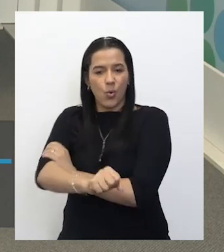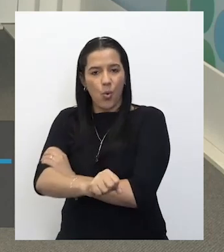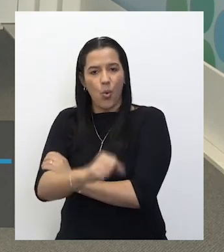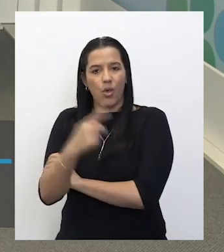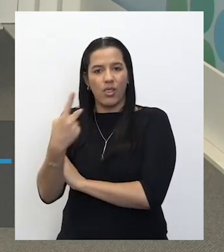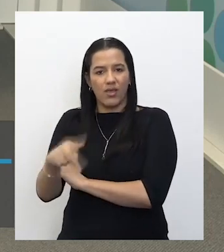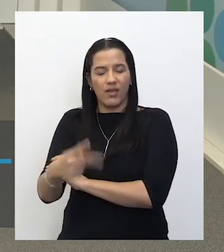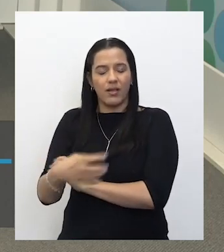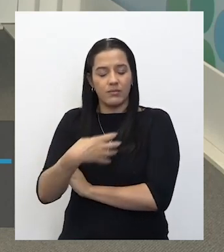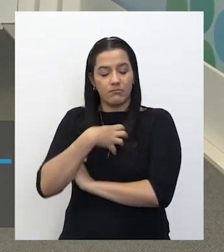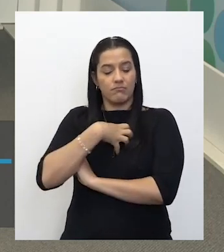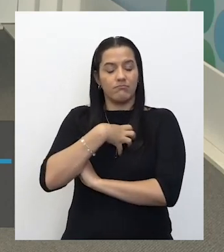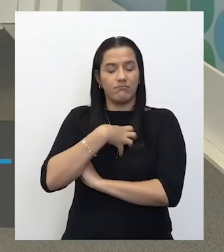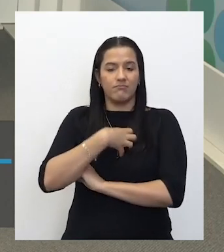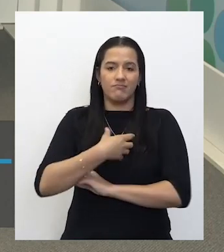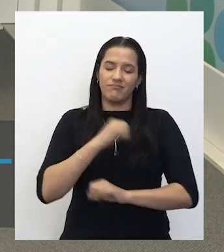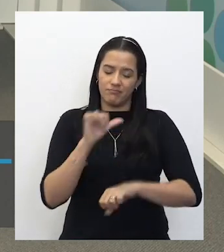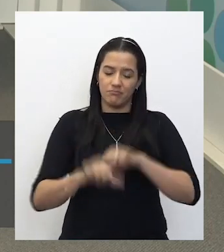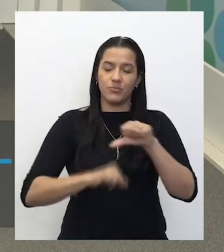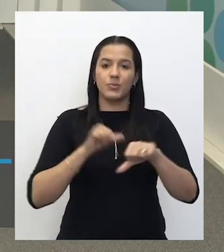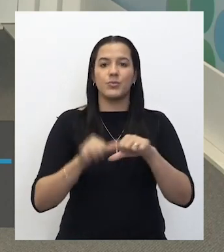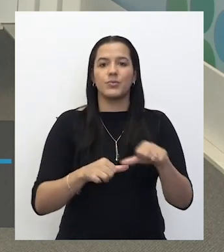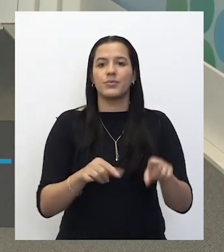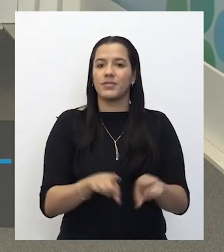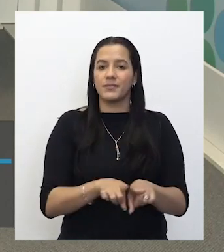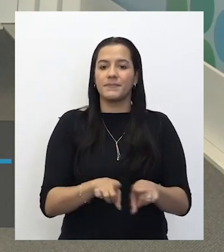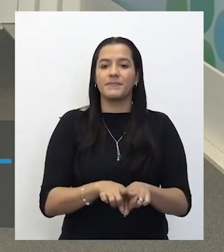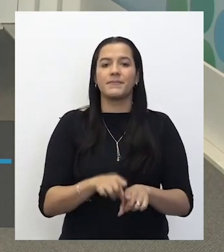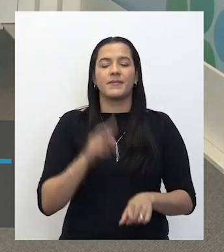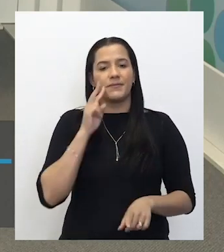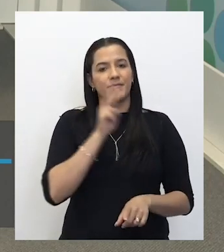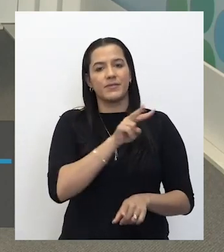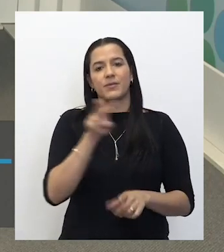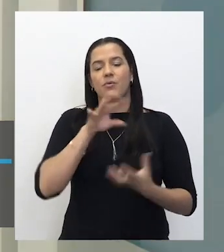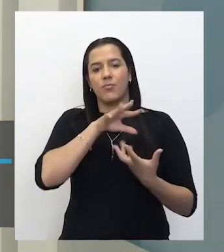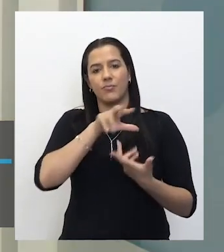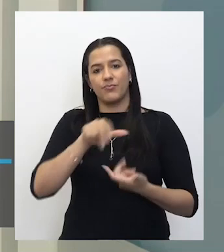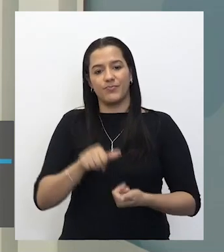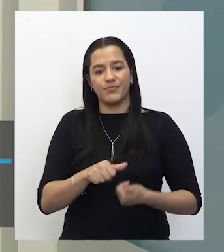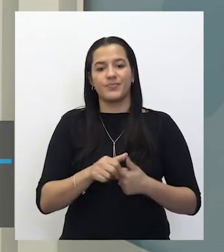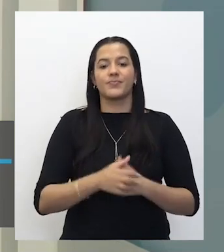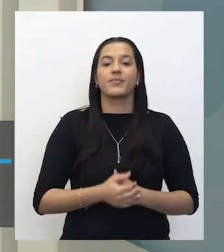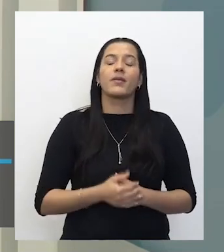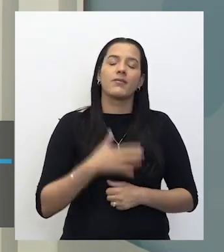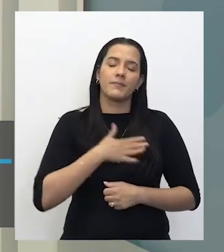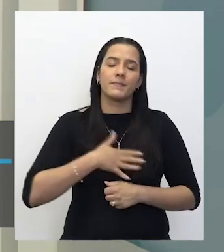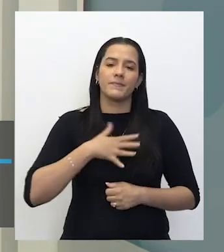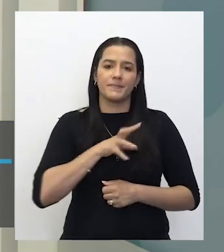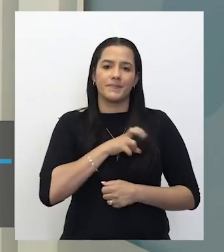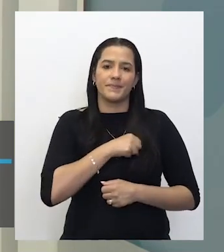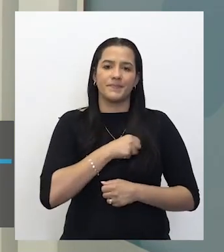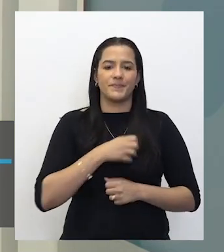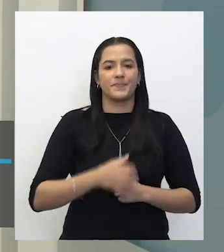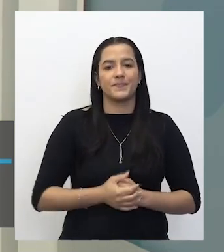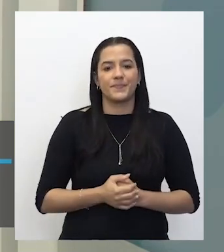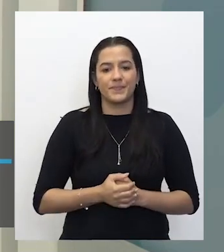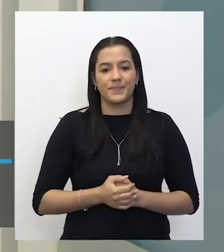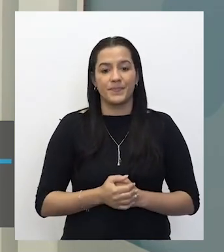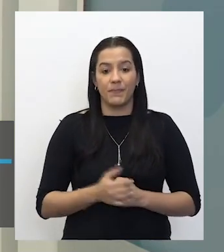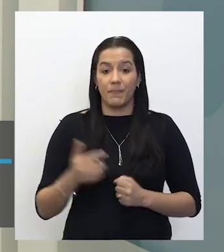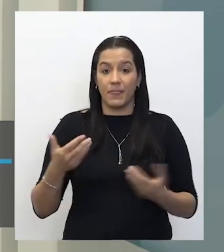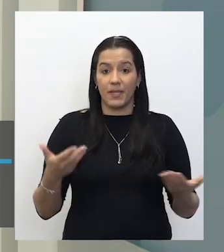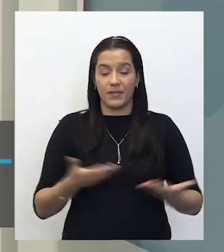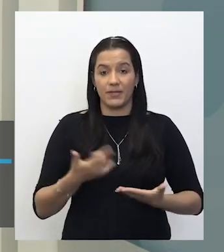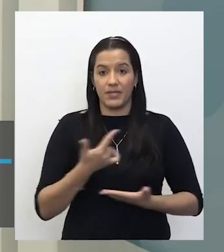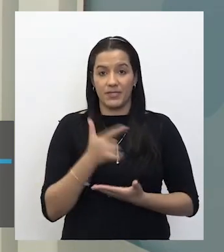para mudar a sua visão em relação ao mundo, né? Lindo, lindo. Eu adoro essa animação também, gente. Então vamos à nossa